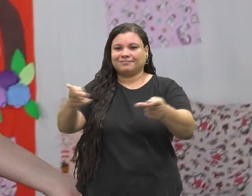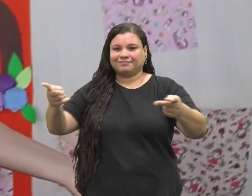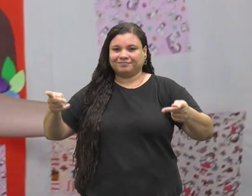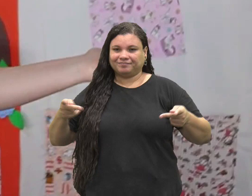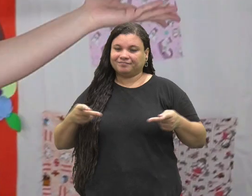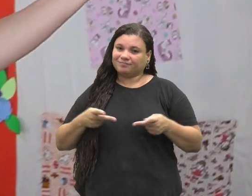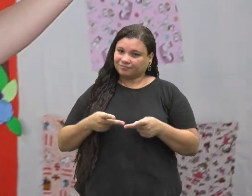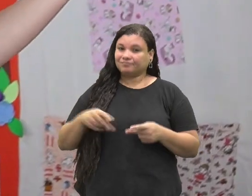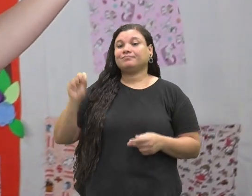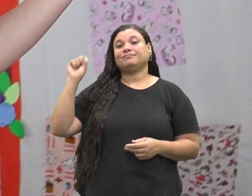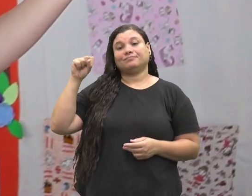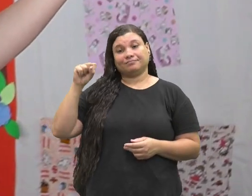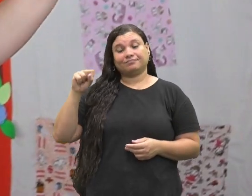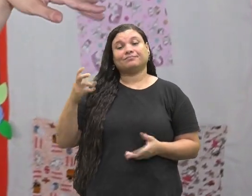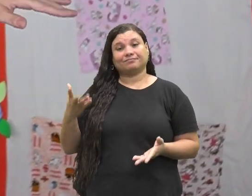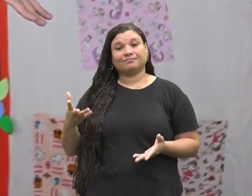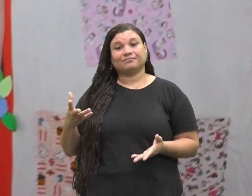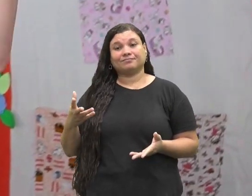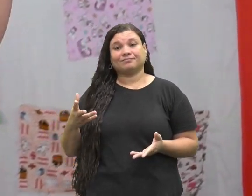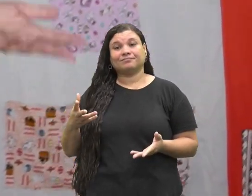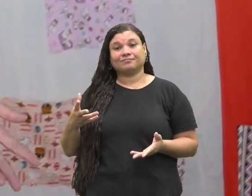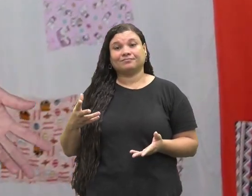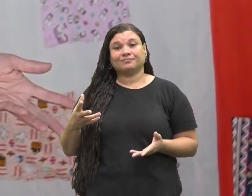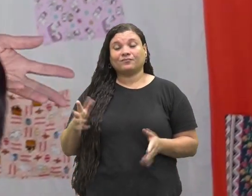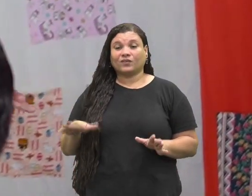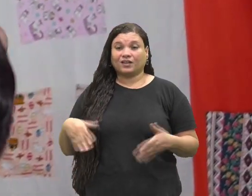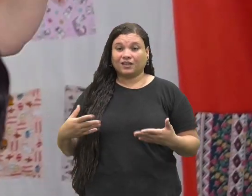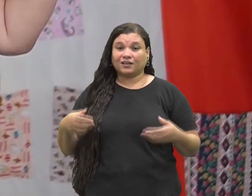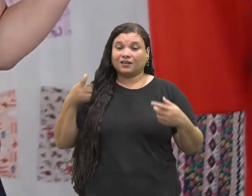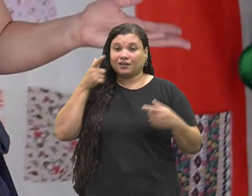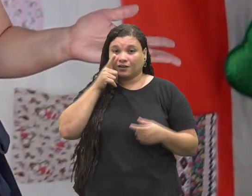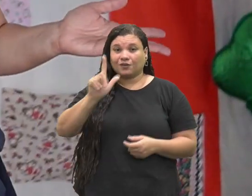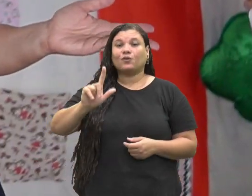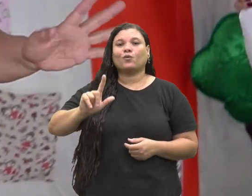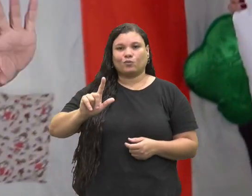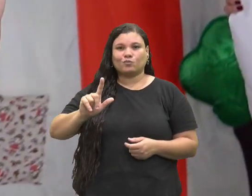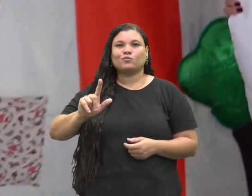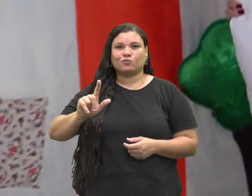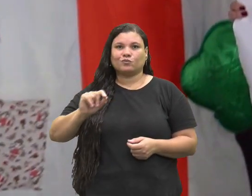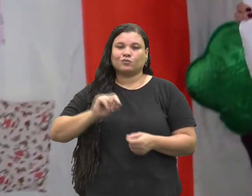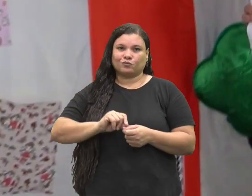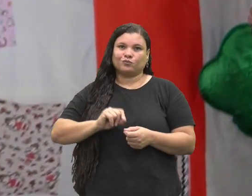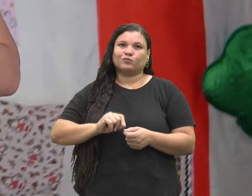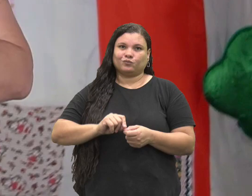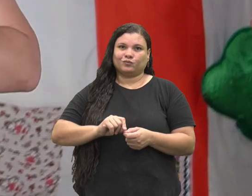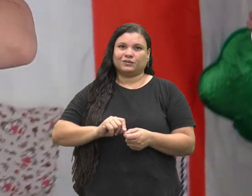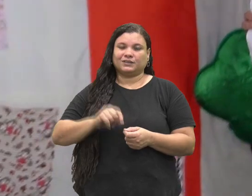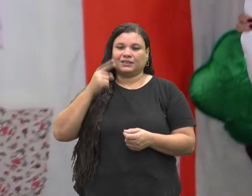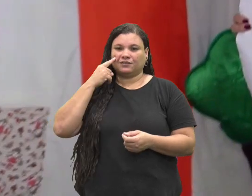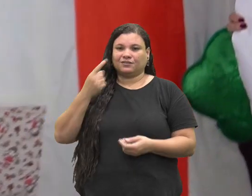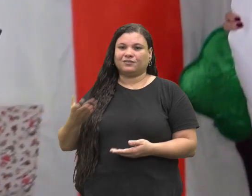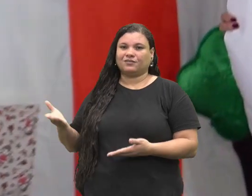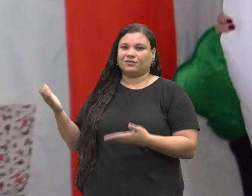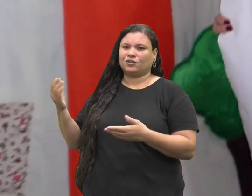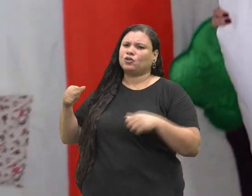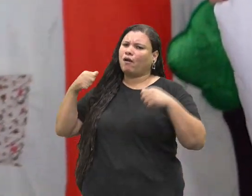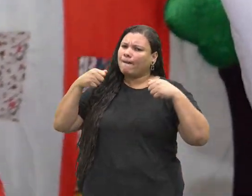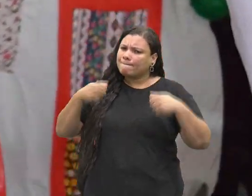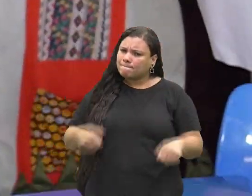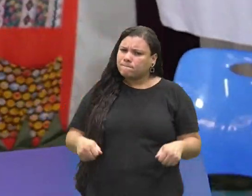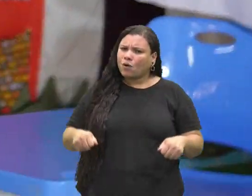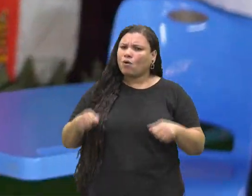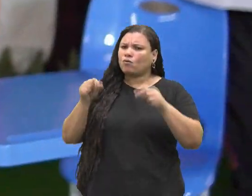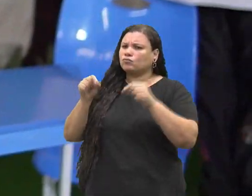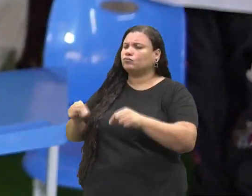numa porta, né, Solange? Isso. No quintal, numa árvore, pra brincar, ok? Vamos lá, Theo,